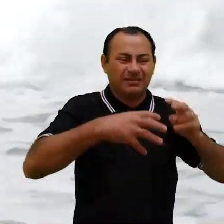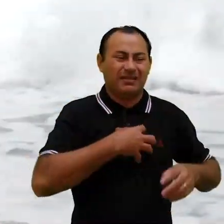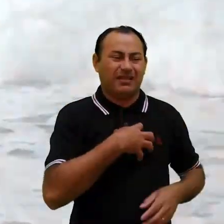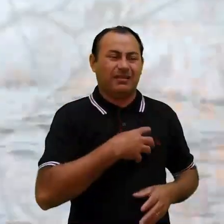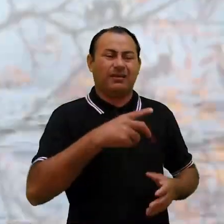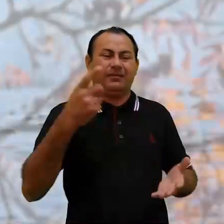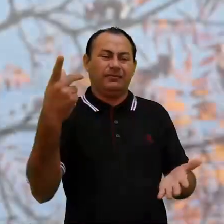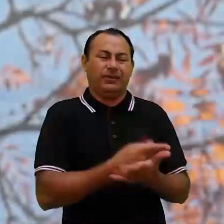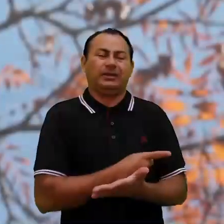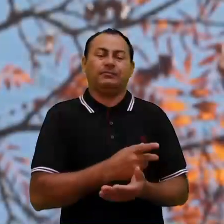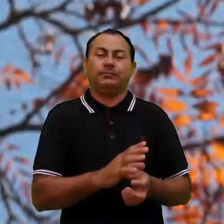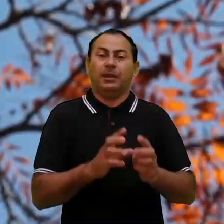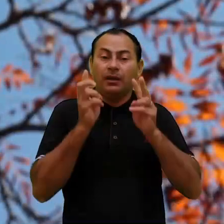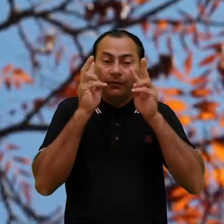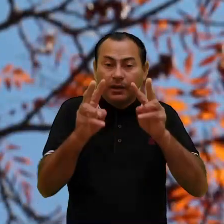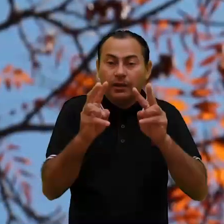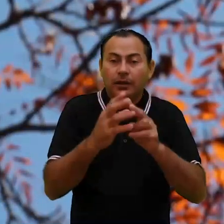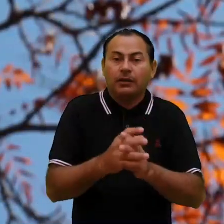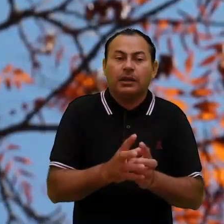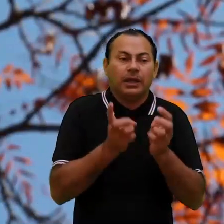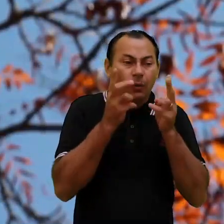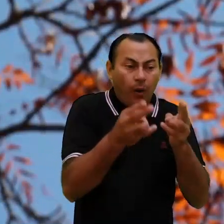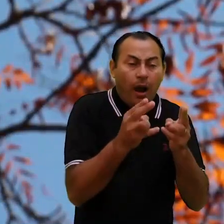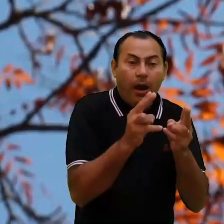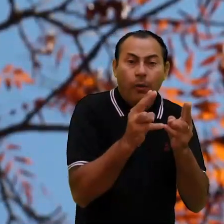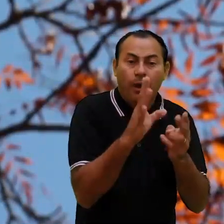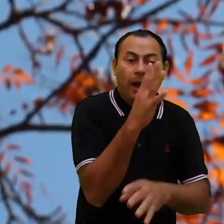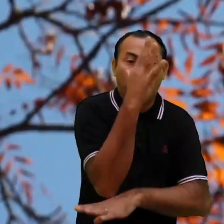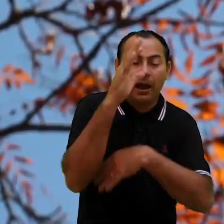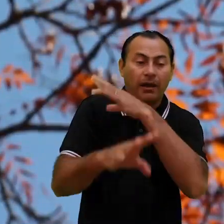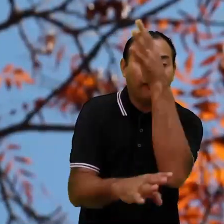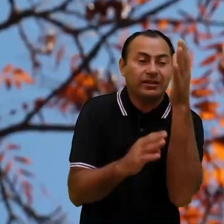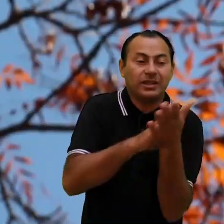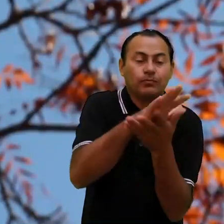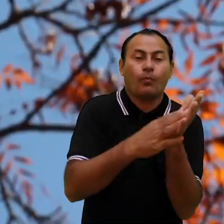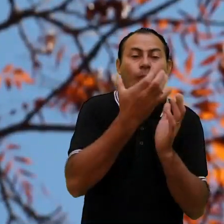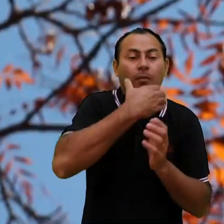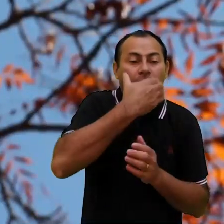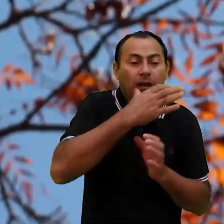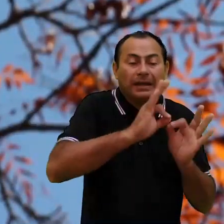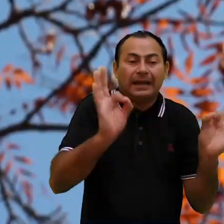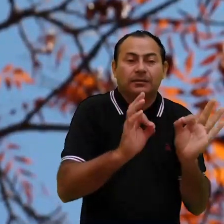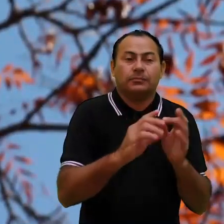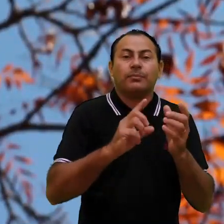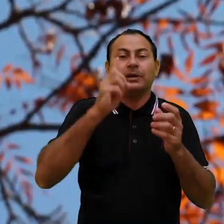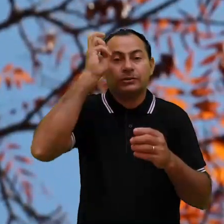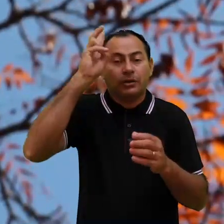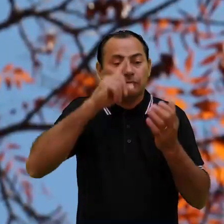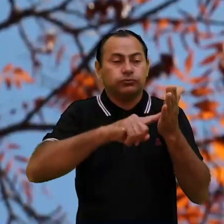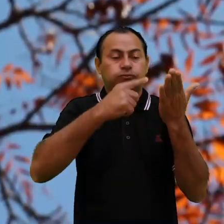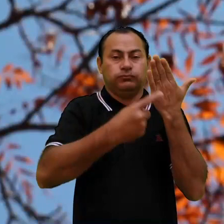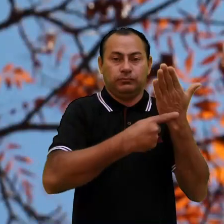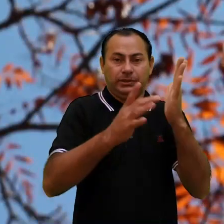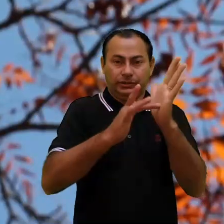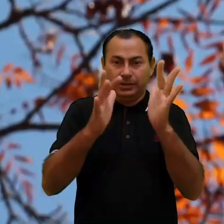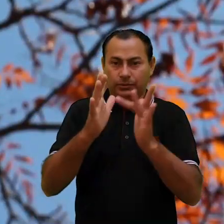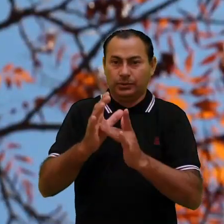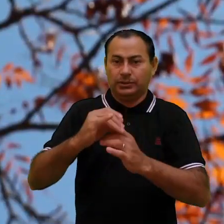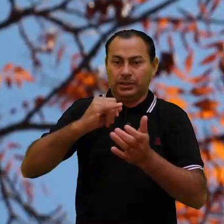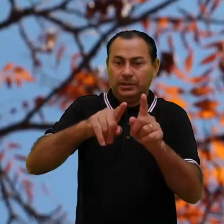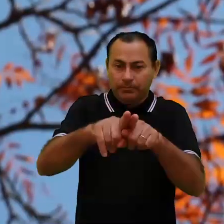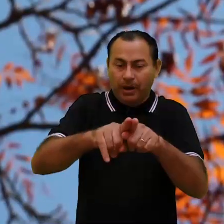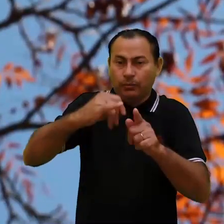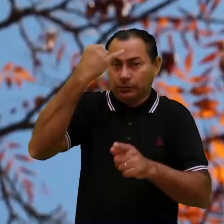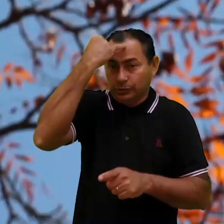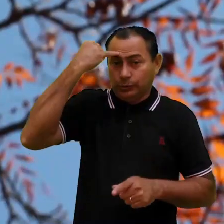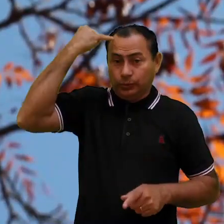vergonhosos, ou são como árvores de outono sem frutos. Esta é uma metáfora que Jesus, irmão de Judas,